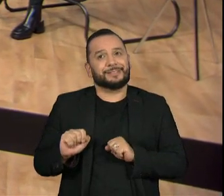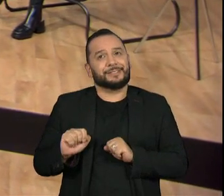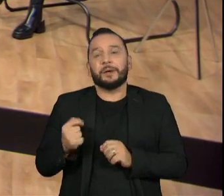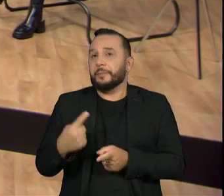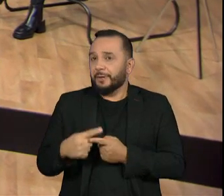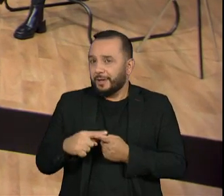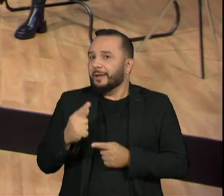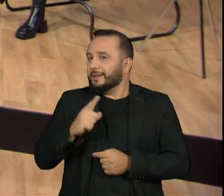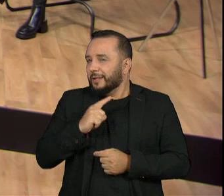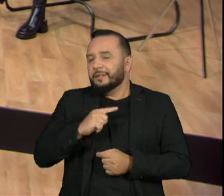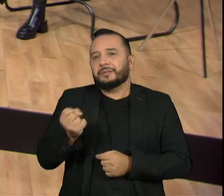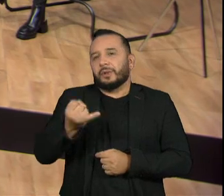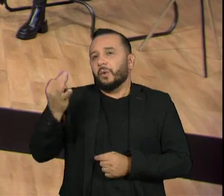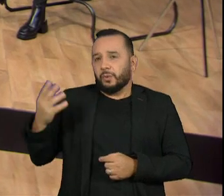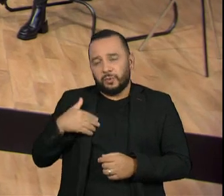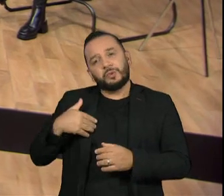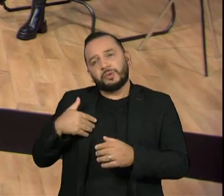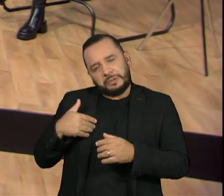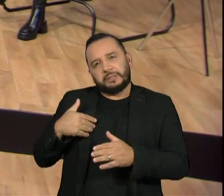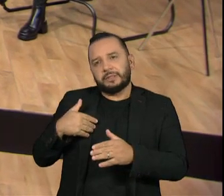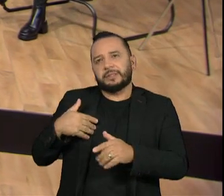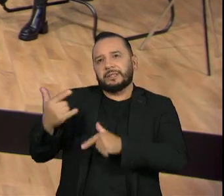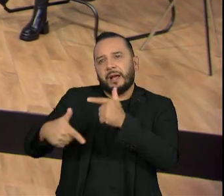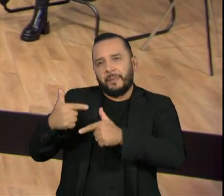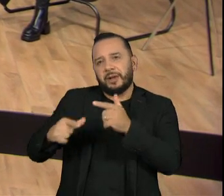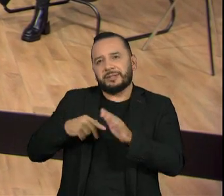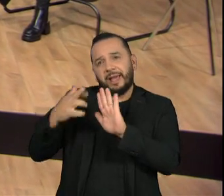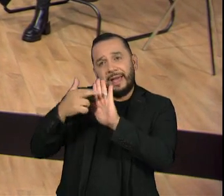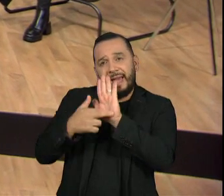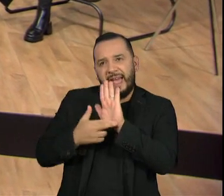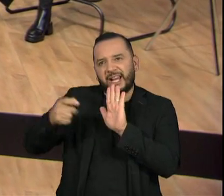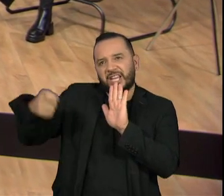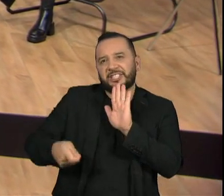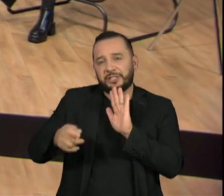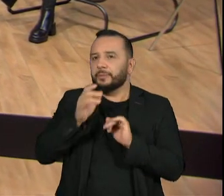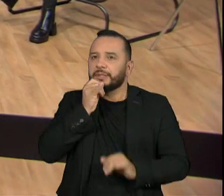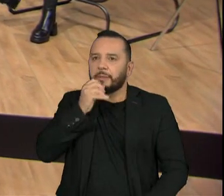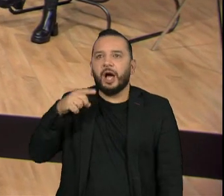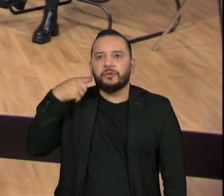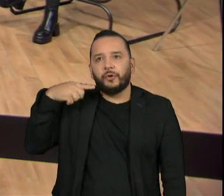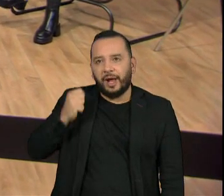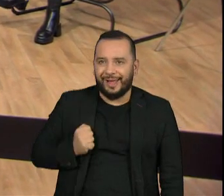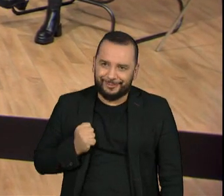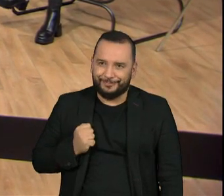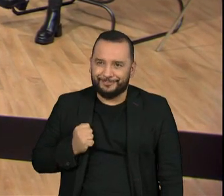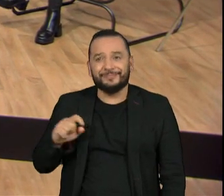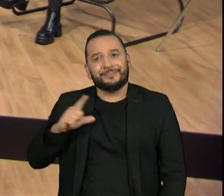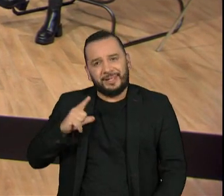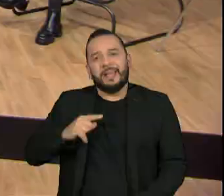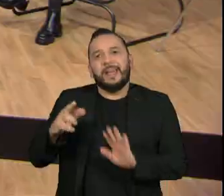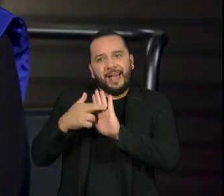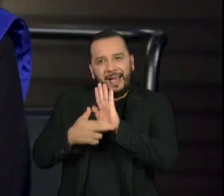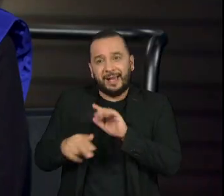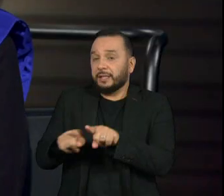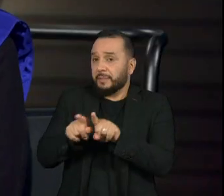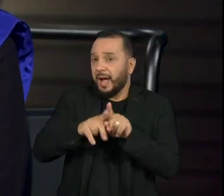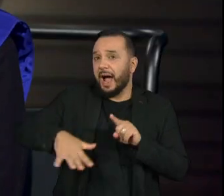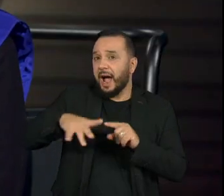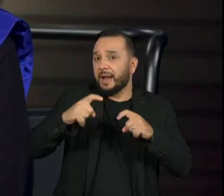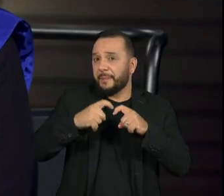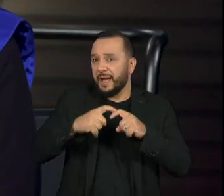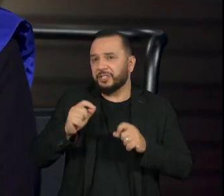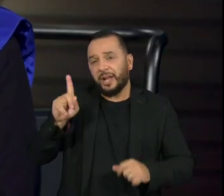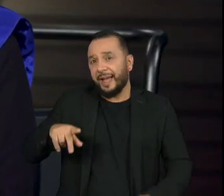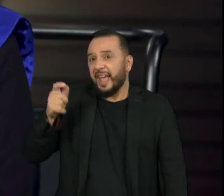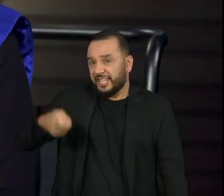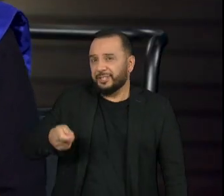profissões que têm um código muito rígido, né? Como ainda as advogadas, a própria medicina, mas é rígido,